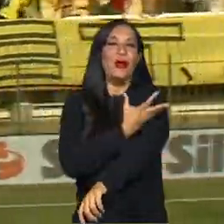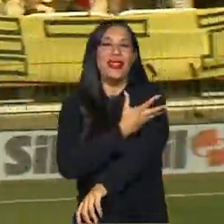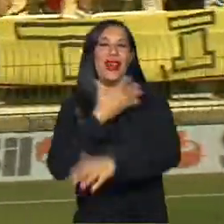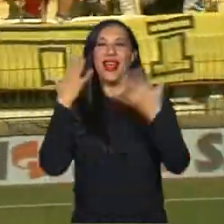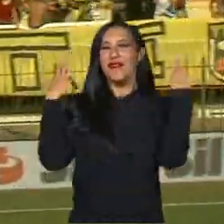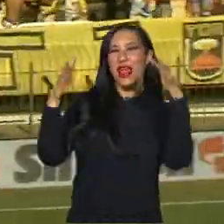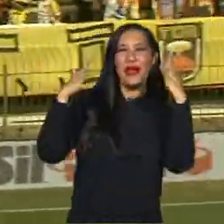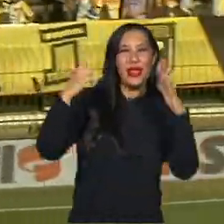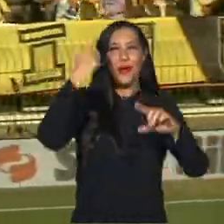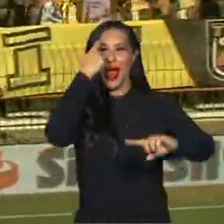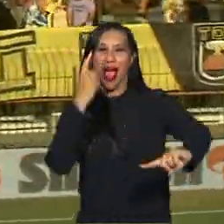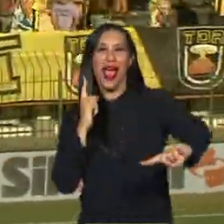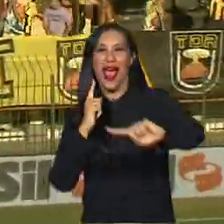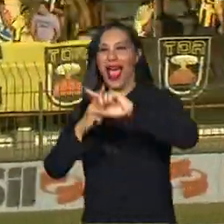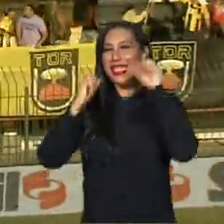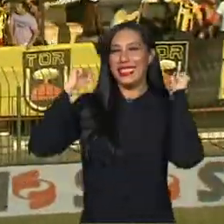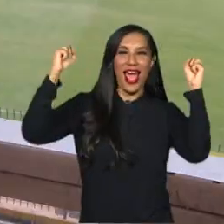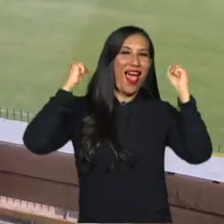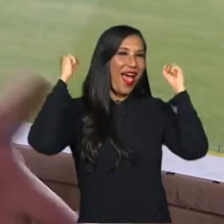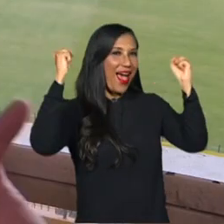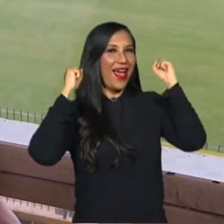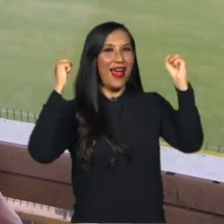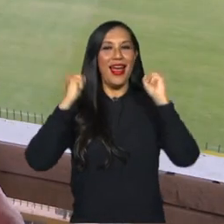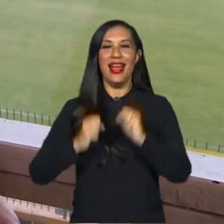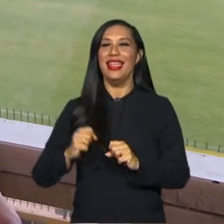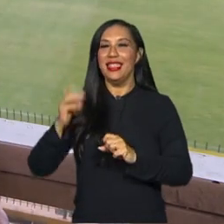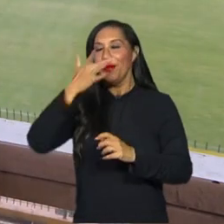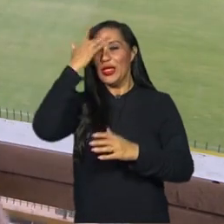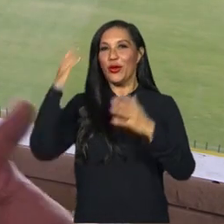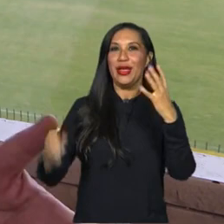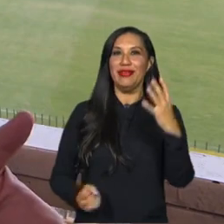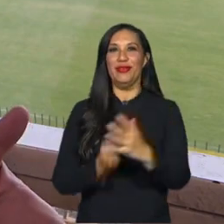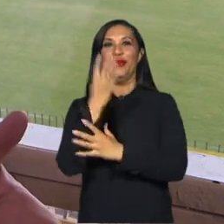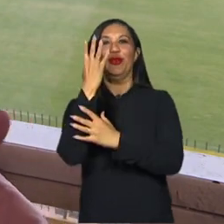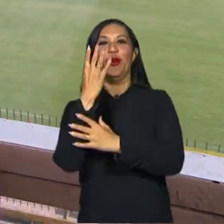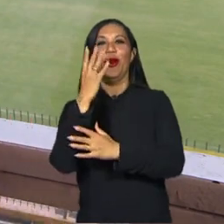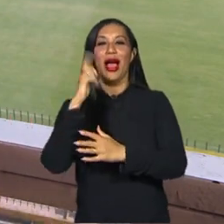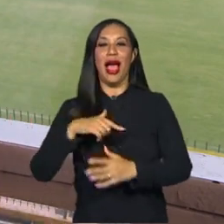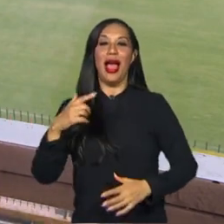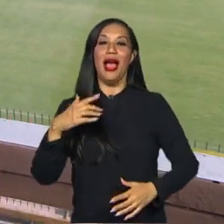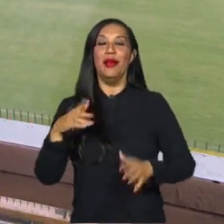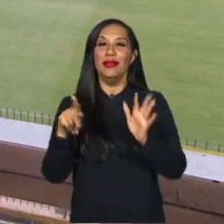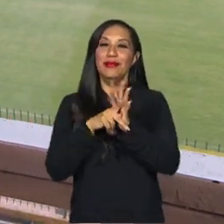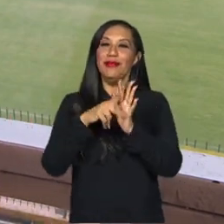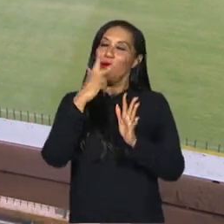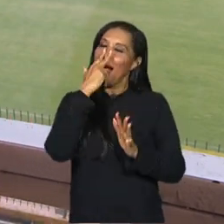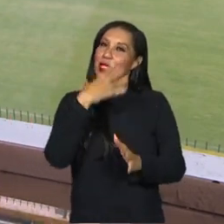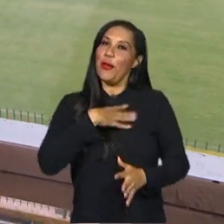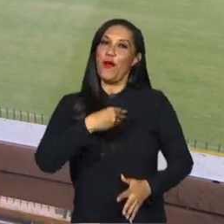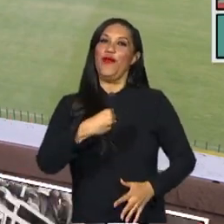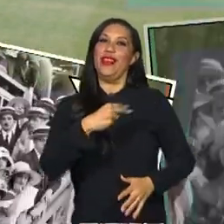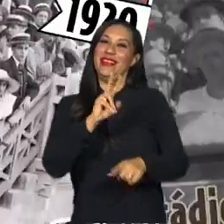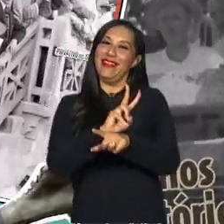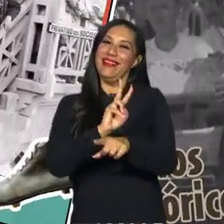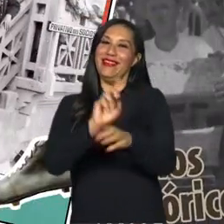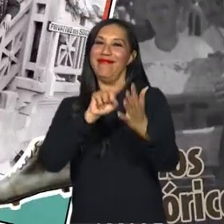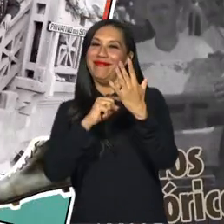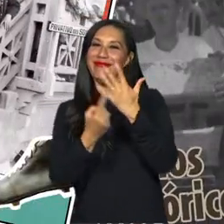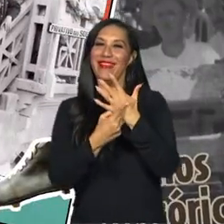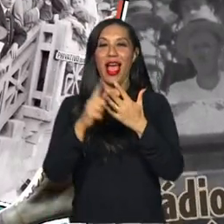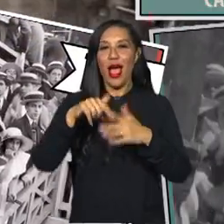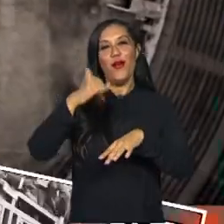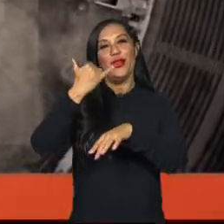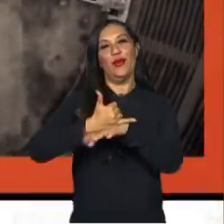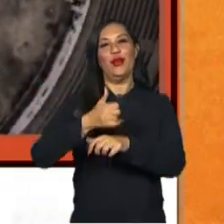vibração positiva do torcedor e tal, do fundador, né? É o meu filho que está em campo, é o Volta Redonda Futebol Clube.